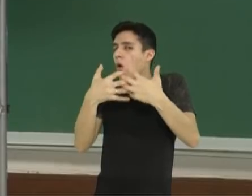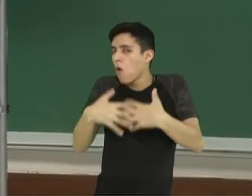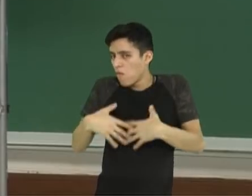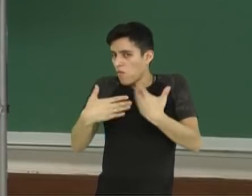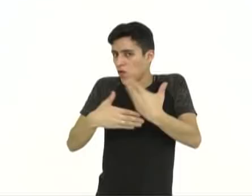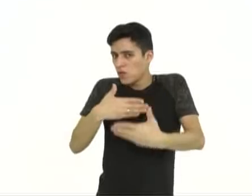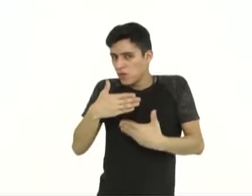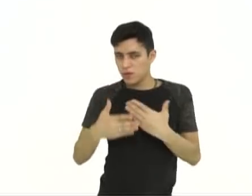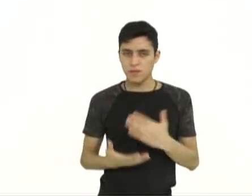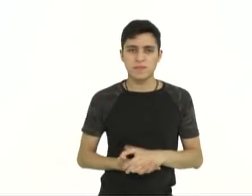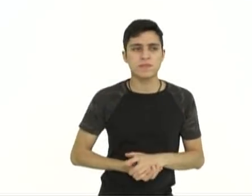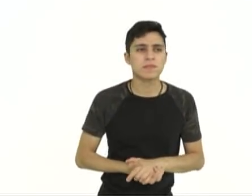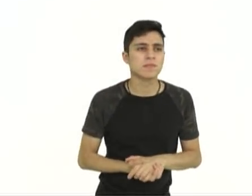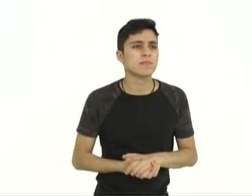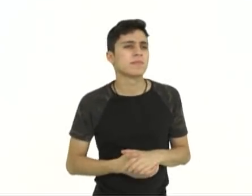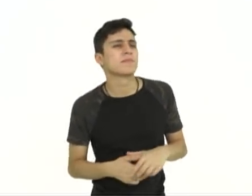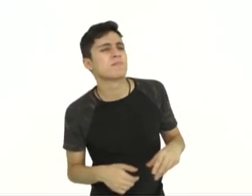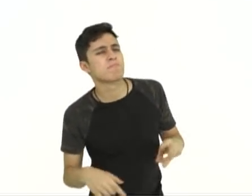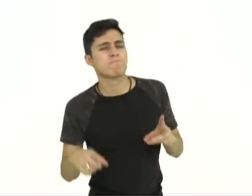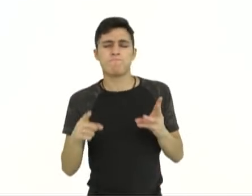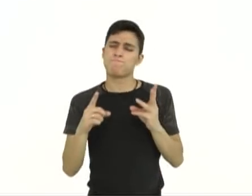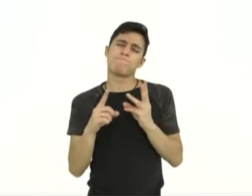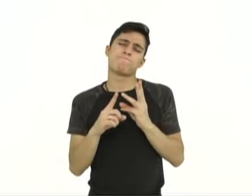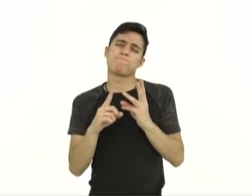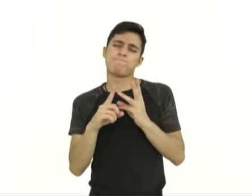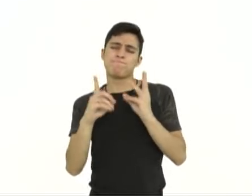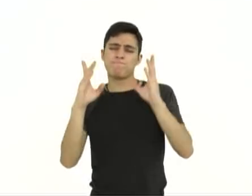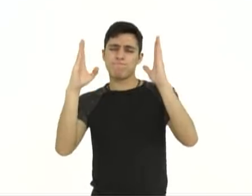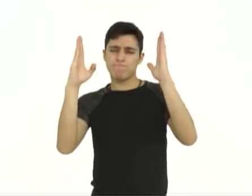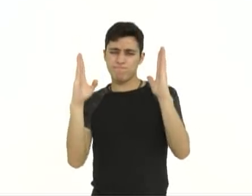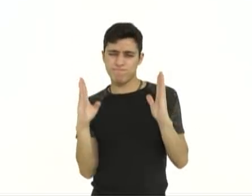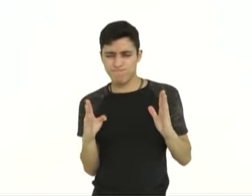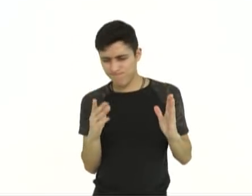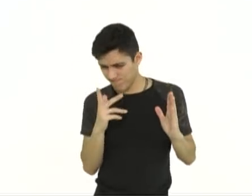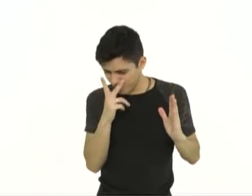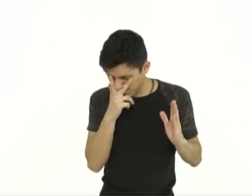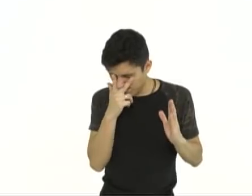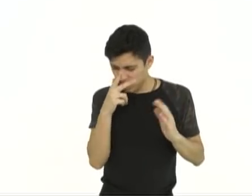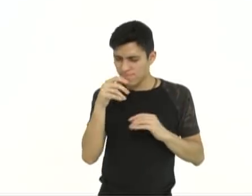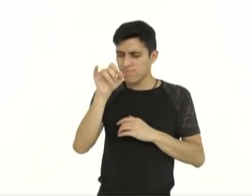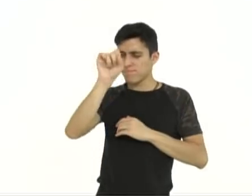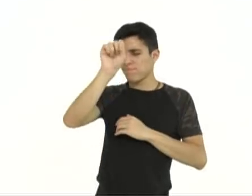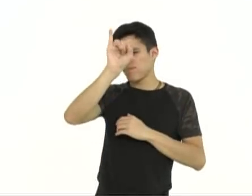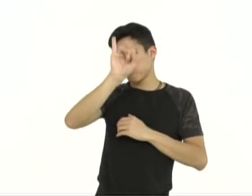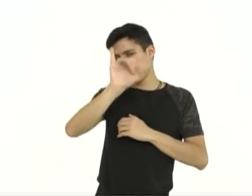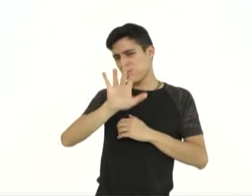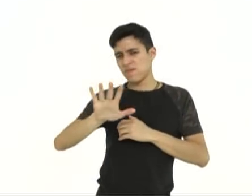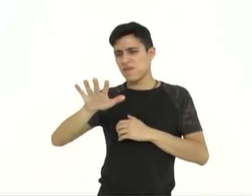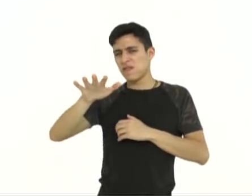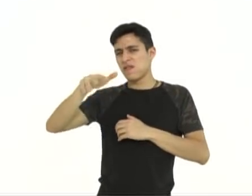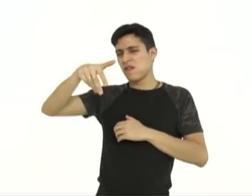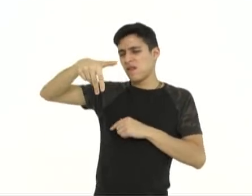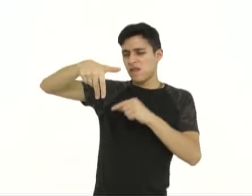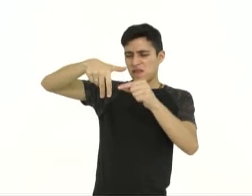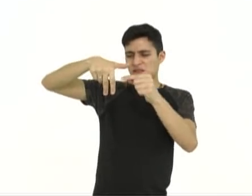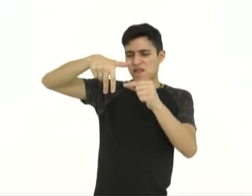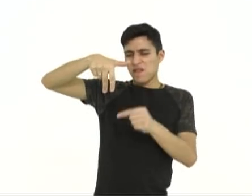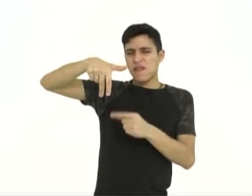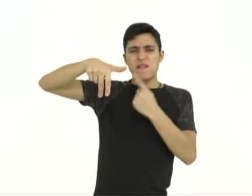próximo? Ai, Fabiano, esse ali do meio tem umas linhas vermelhas e azuis. Você lembra? É o